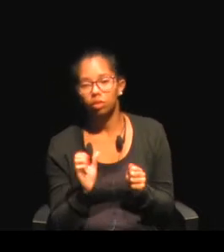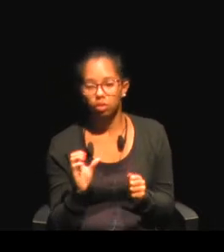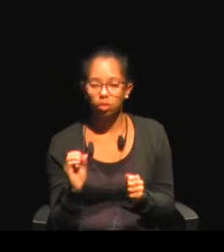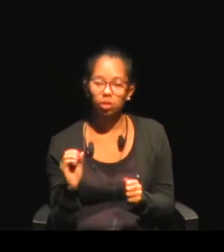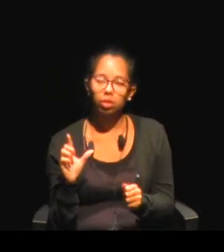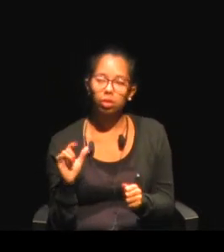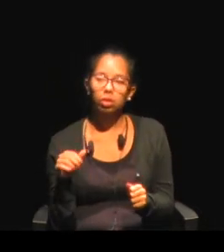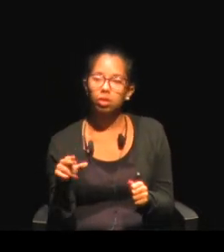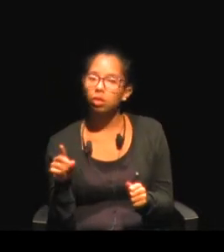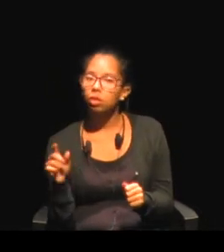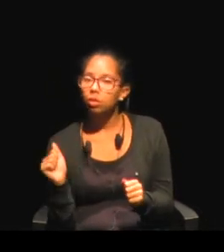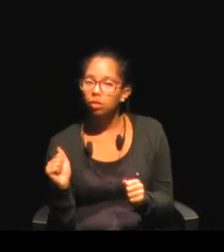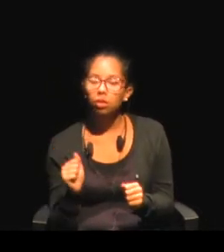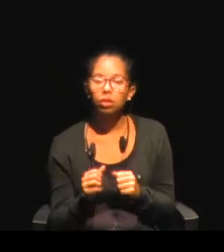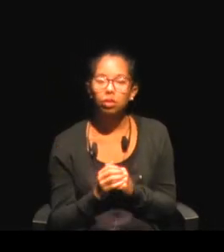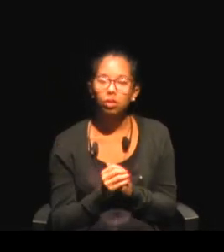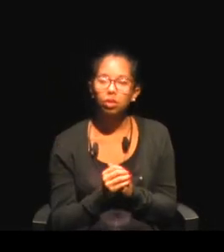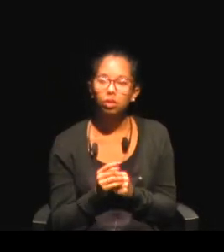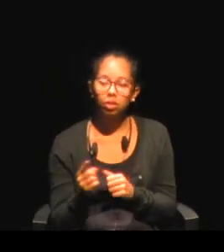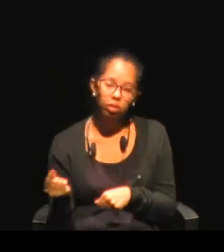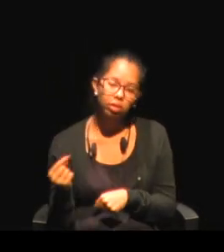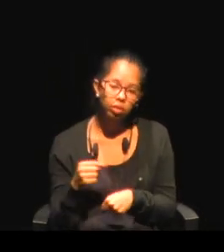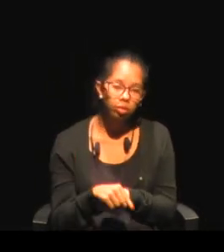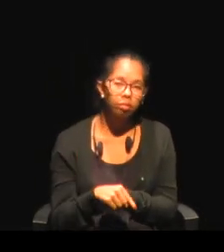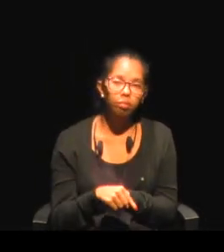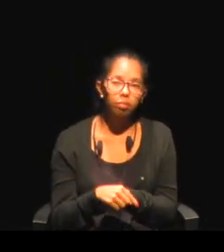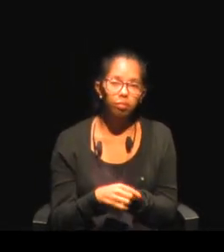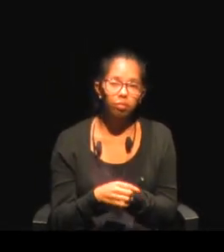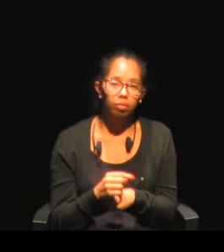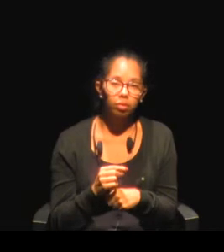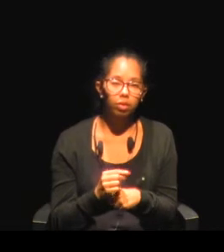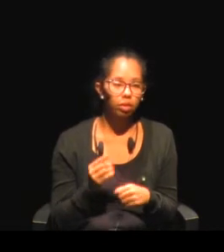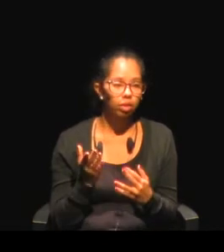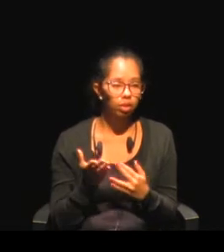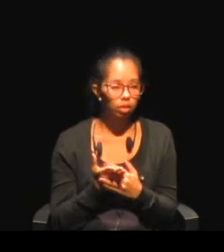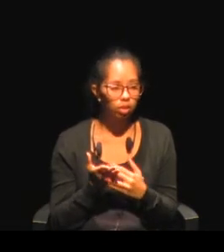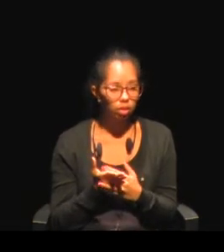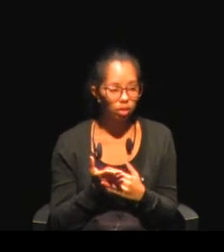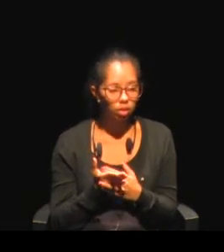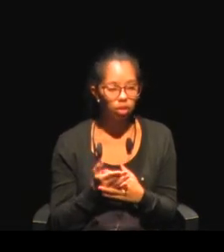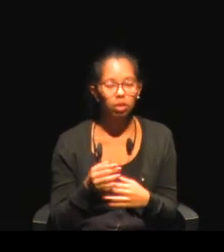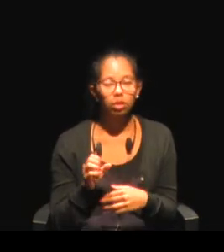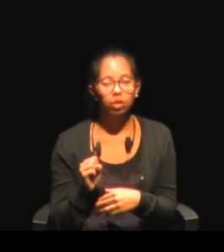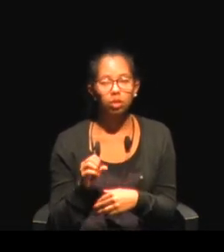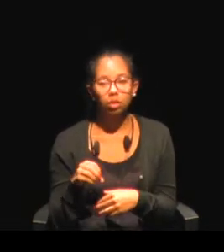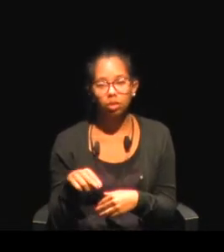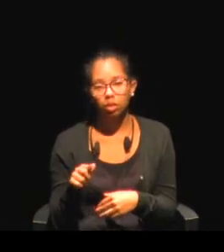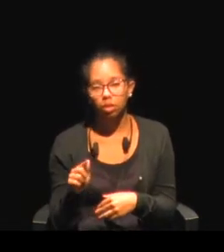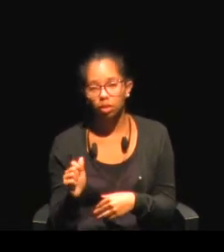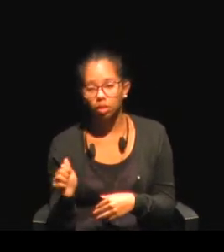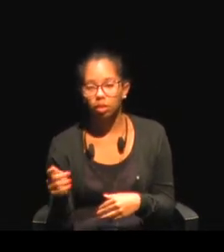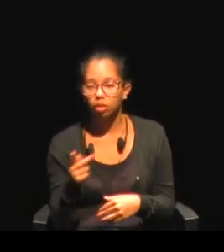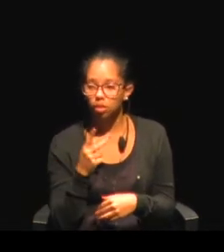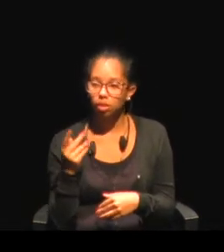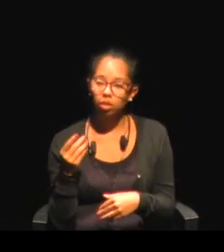com Olinda, com a grande... Se passa, tudo vem, é um grande eixo viário esse aqui, que divide